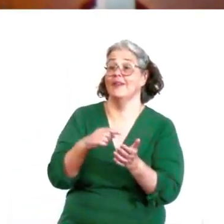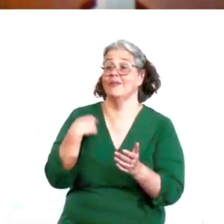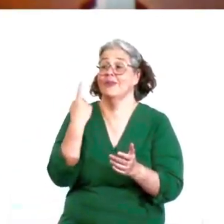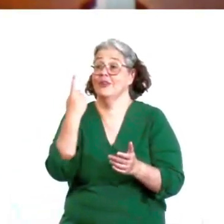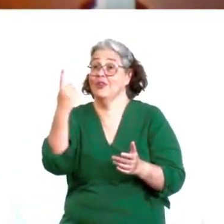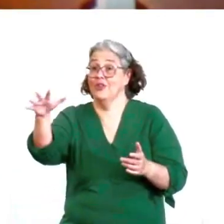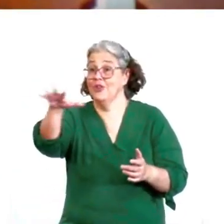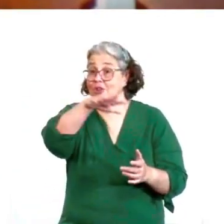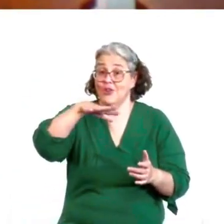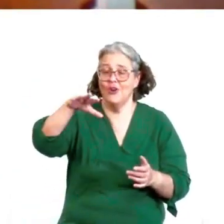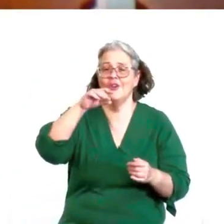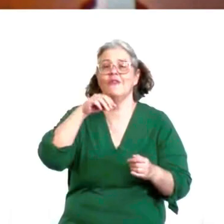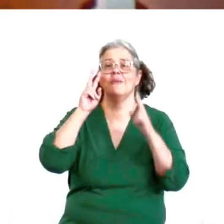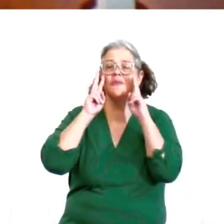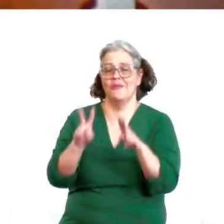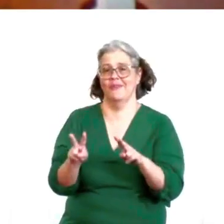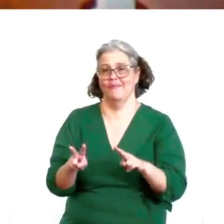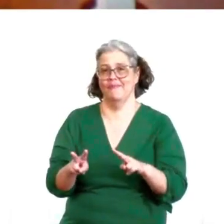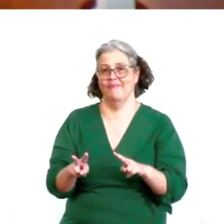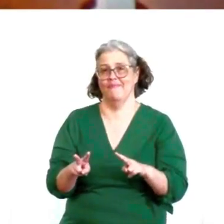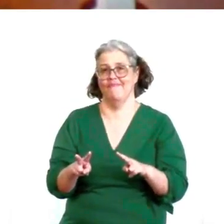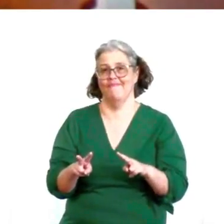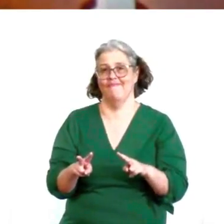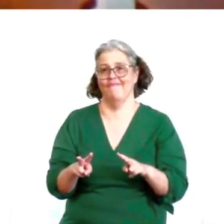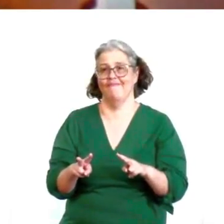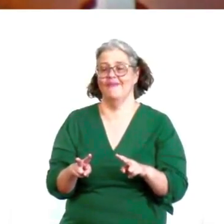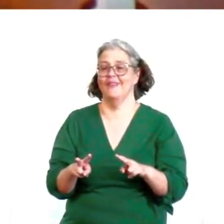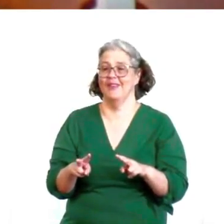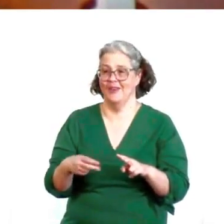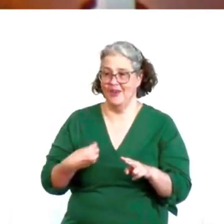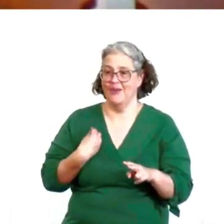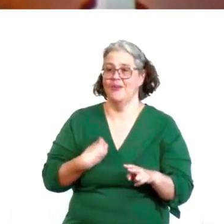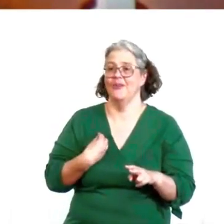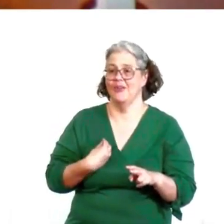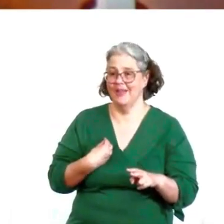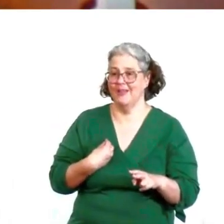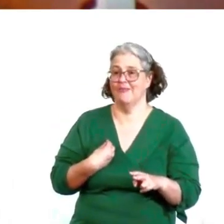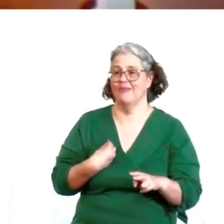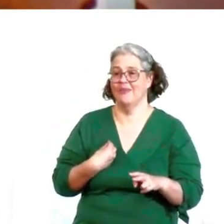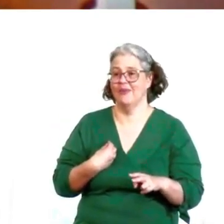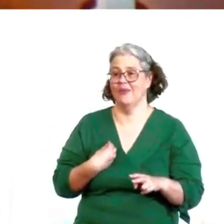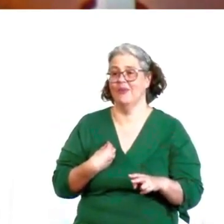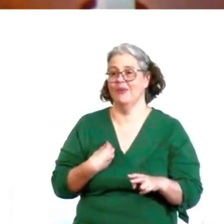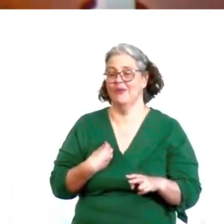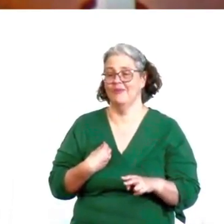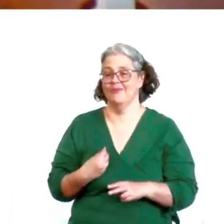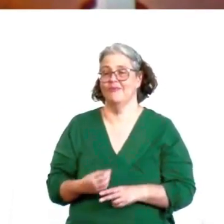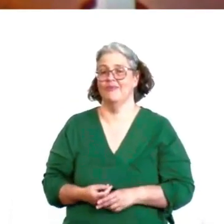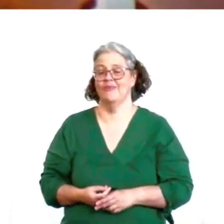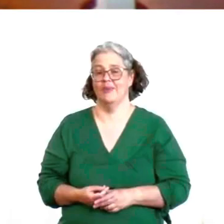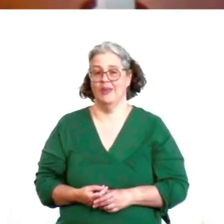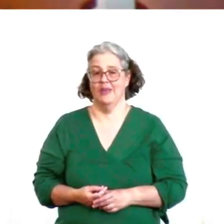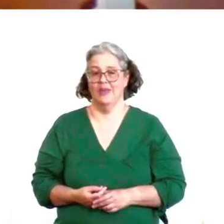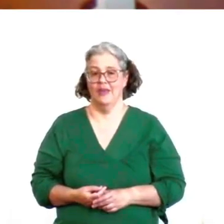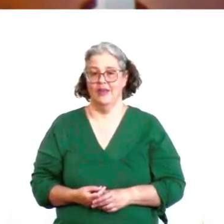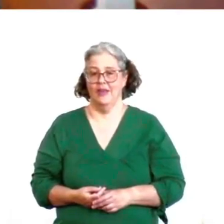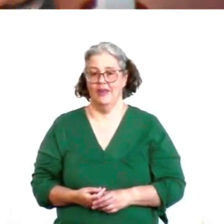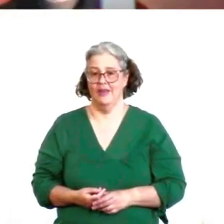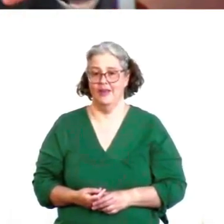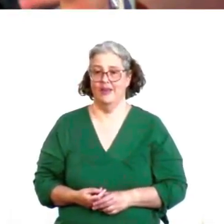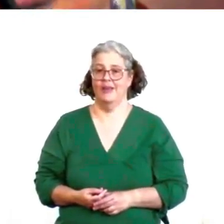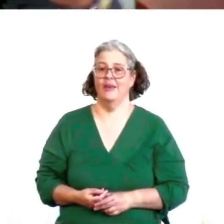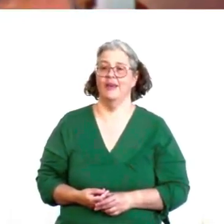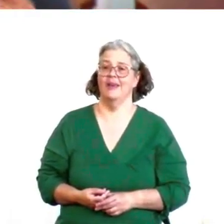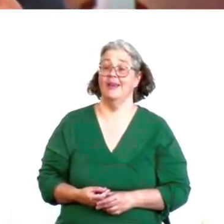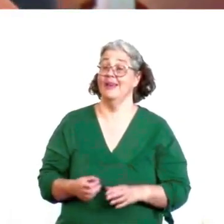Jesus subiu aos céus para preparar um lugar para nós. E Ele está à destra